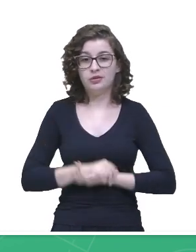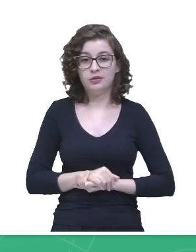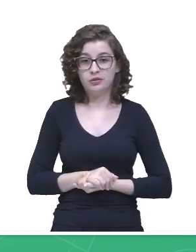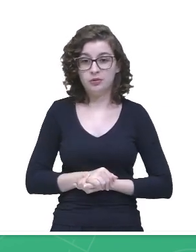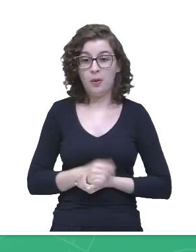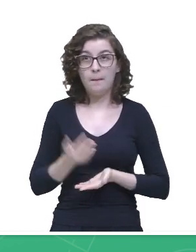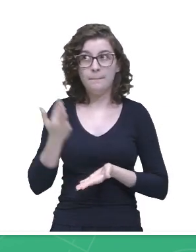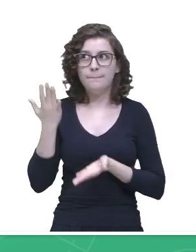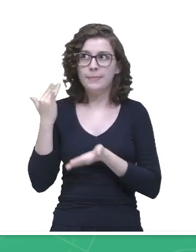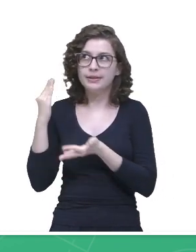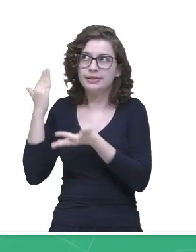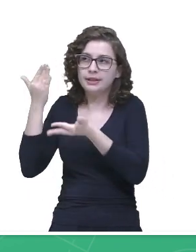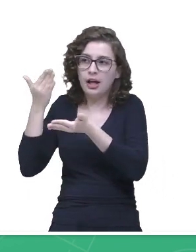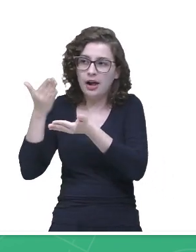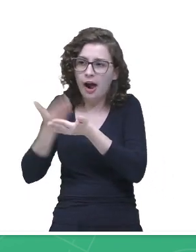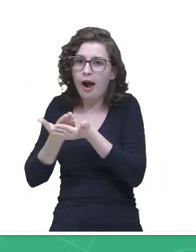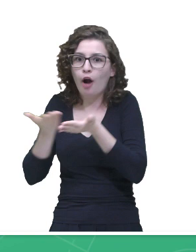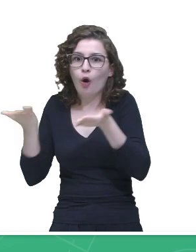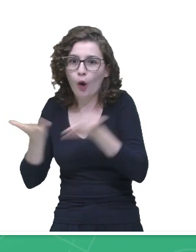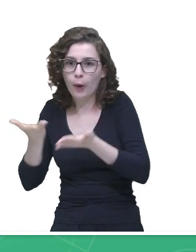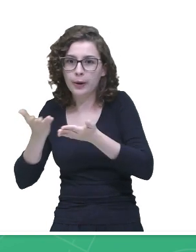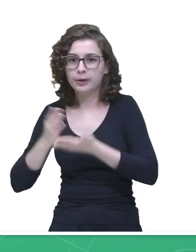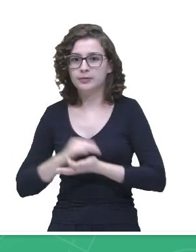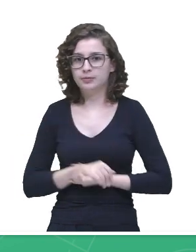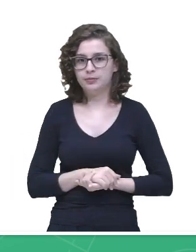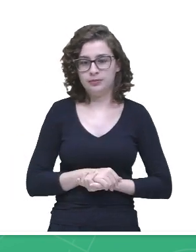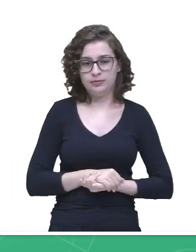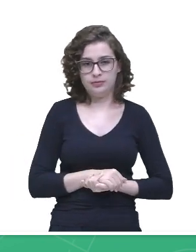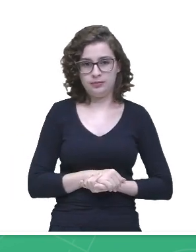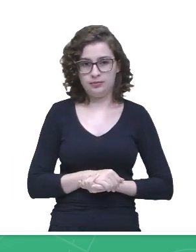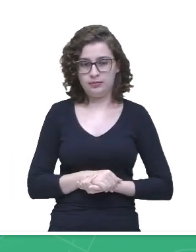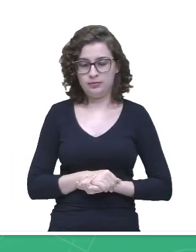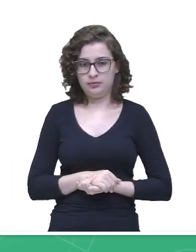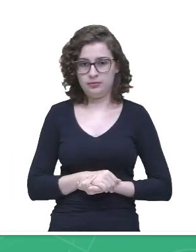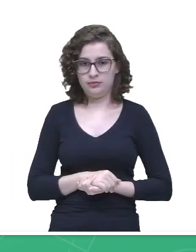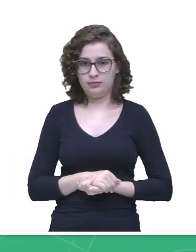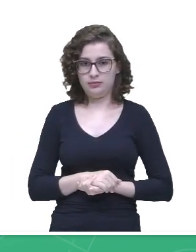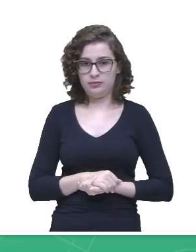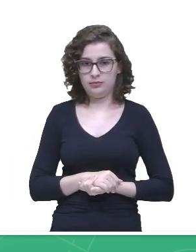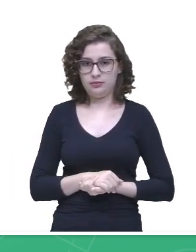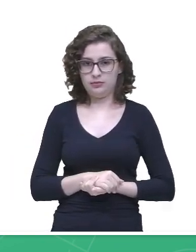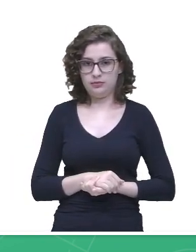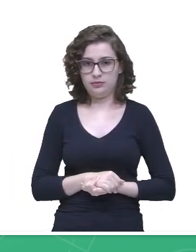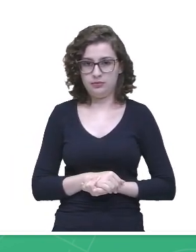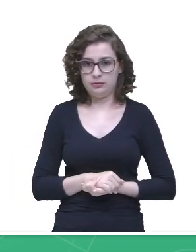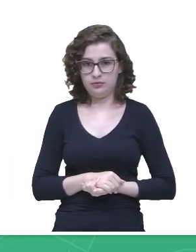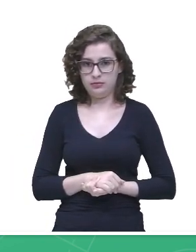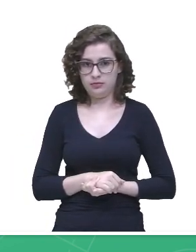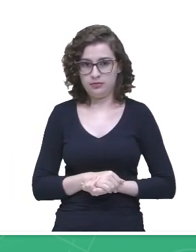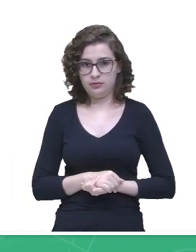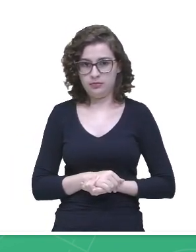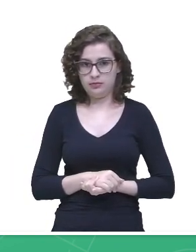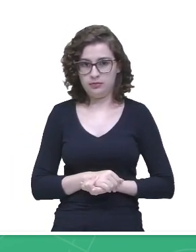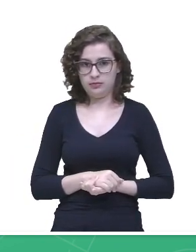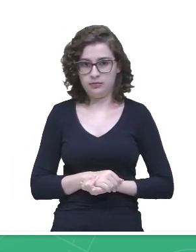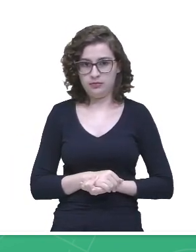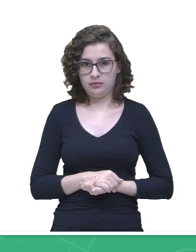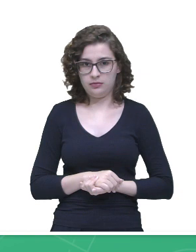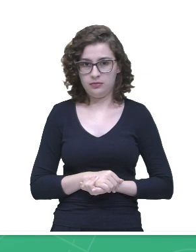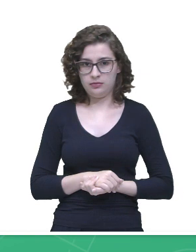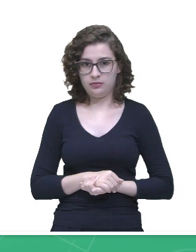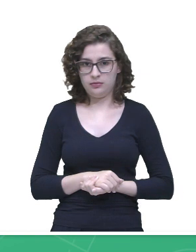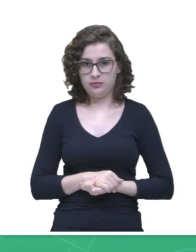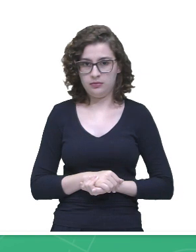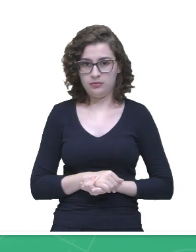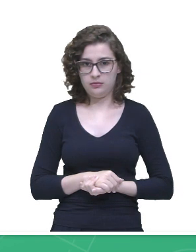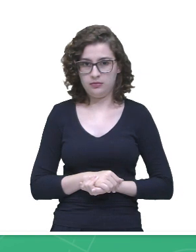passado reciente. Ok. Então, o marcador temporal, ele tem esse poder de marcar o tempo e